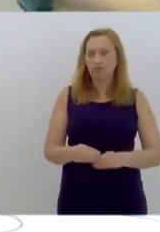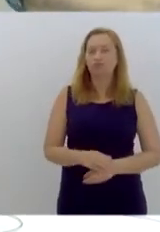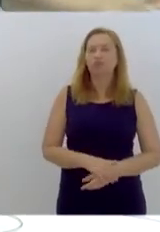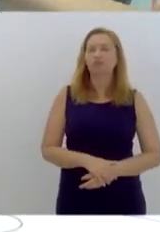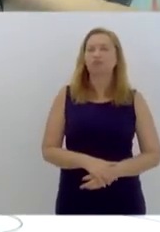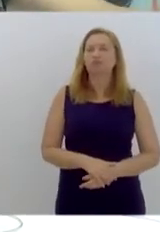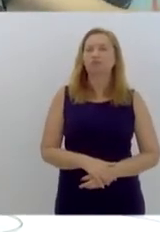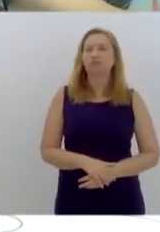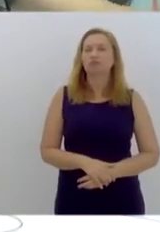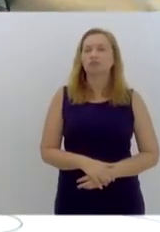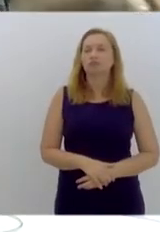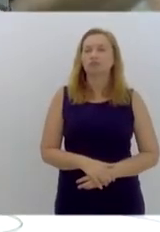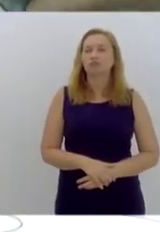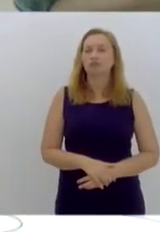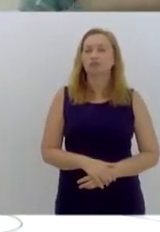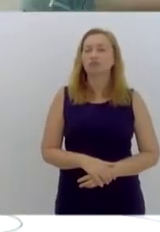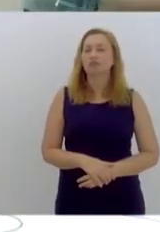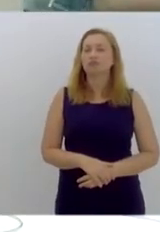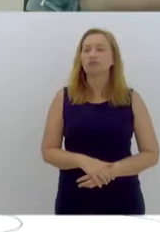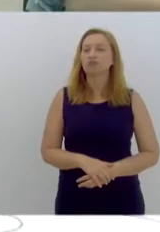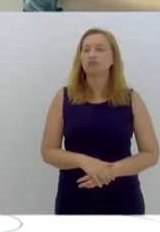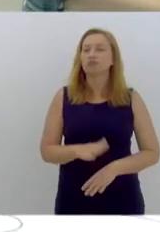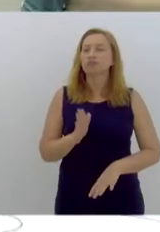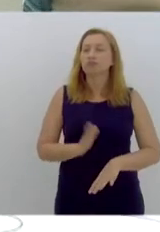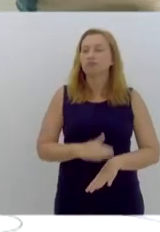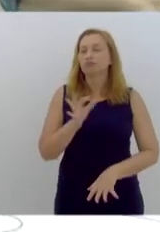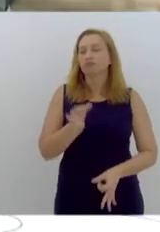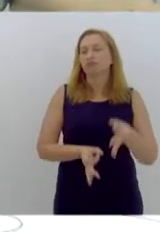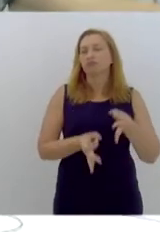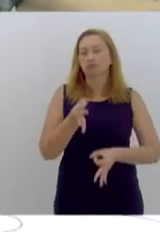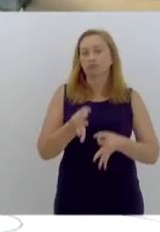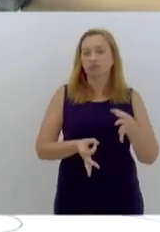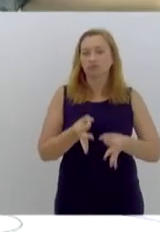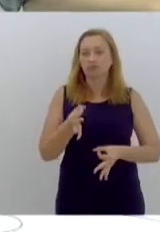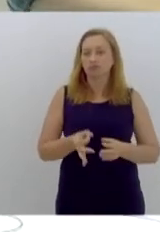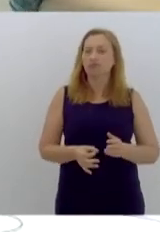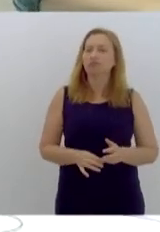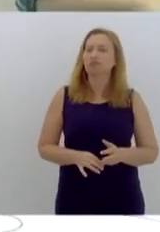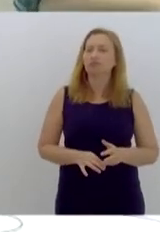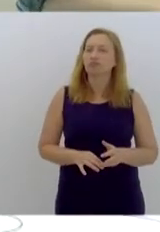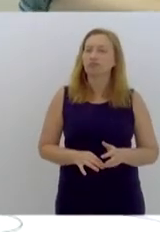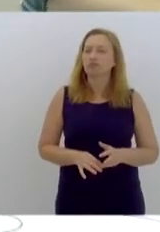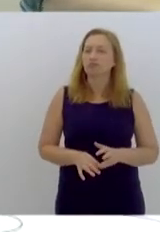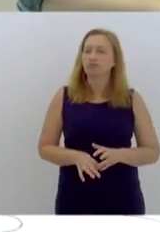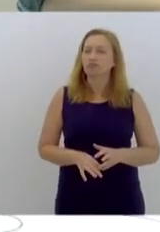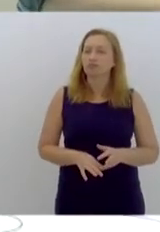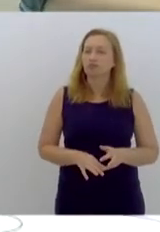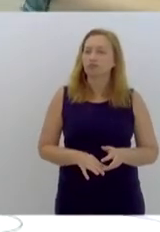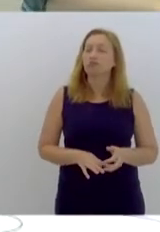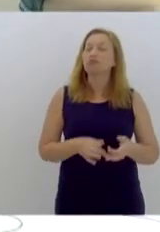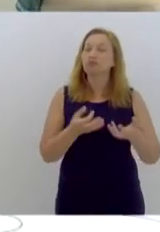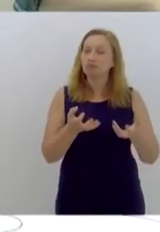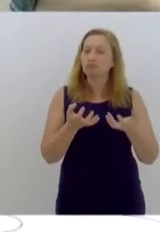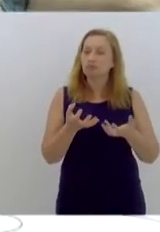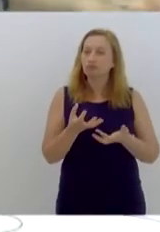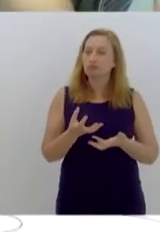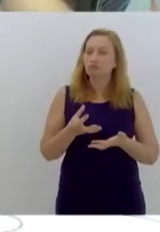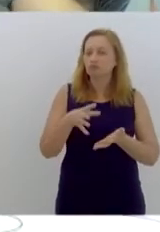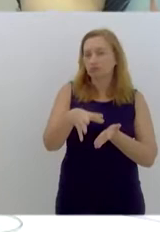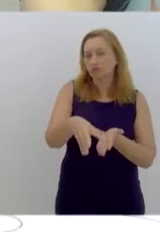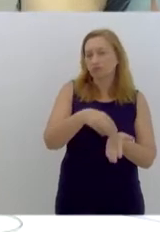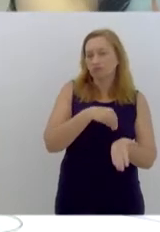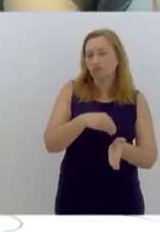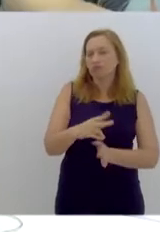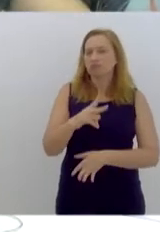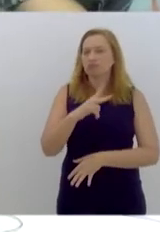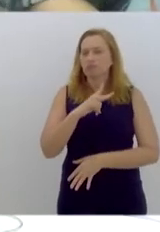houve, é o que seja o mais justo possível. Por isso, estamos querendo cópia do